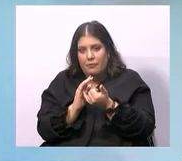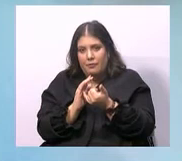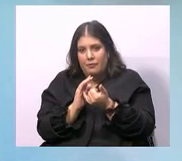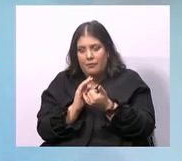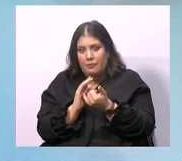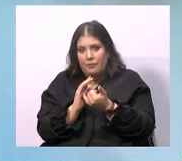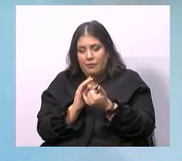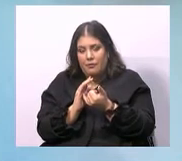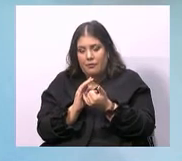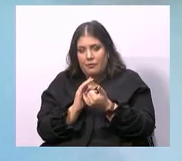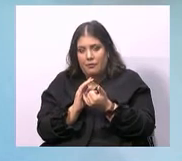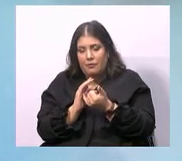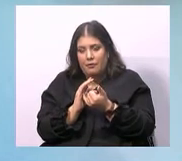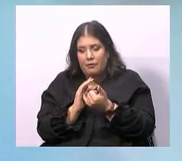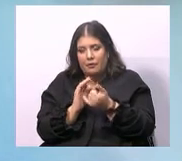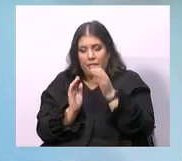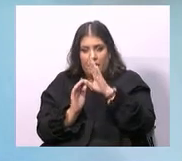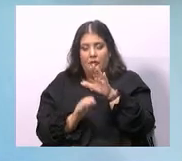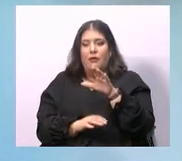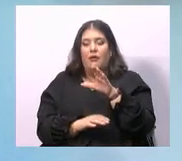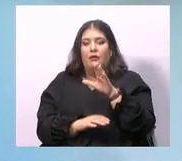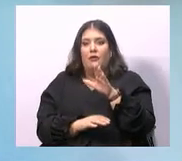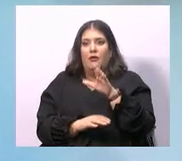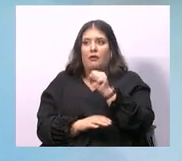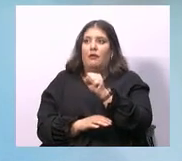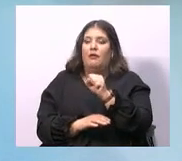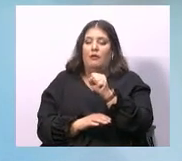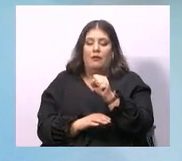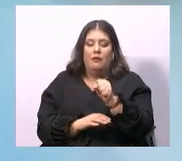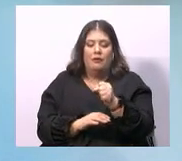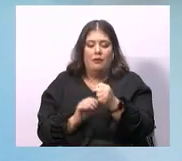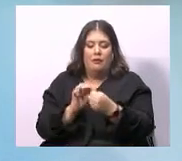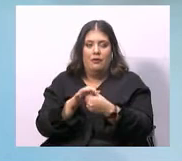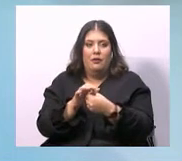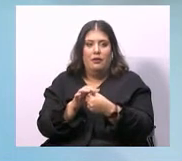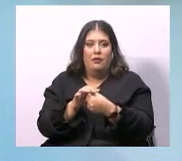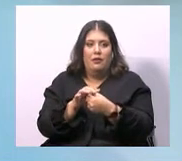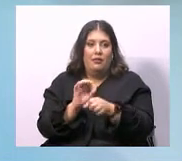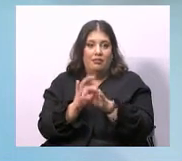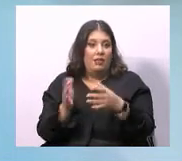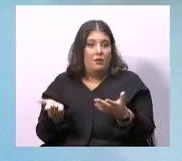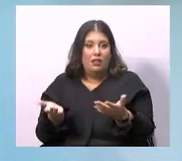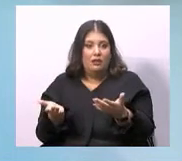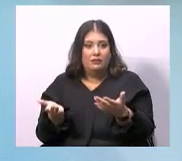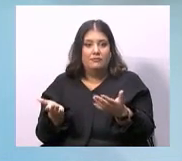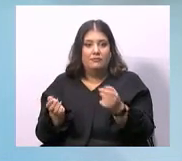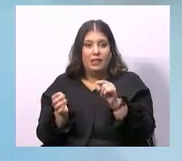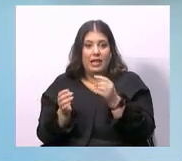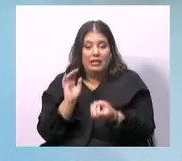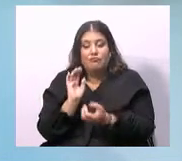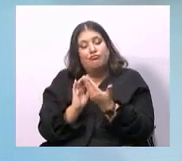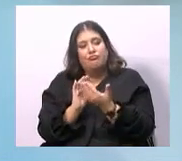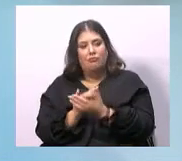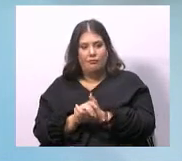doutor puxar a mão, por exemplo, mesmo se o doutor fica um orifício ali pequenininho. Exatamente, fica ali um orifício. Que ele